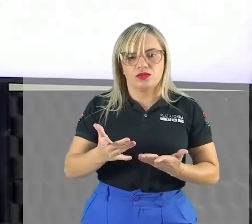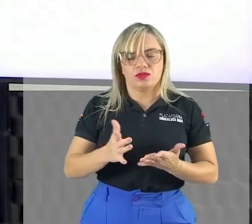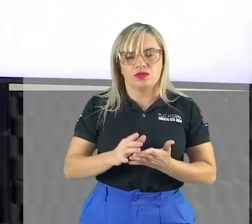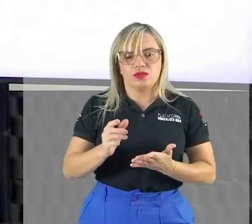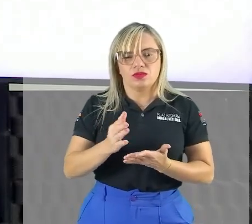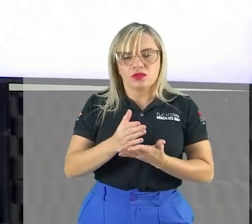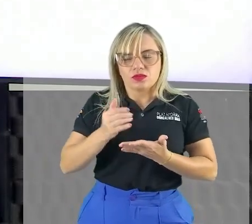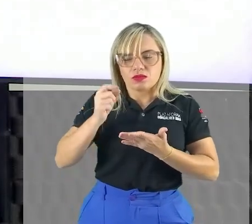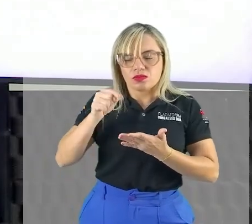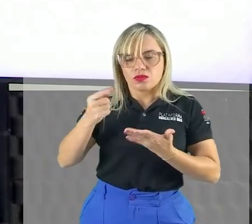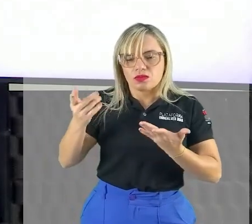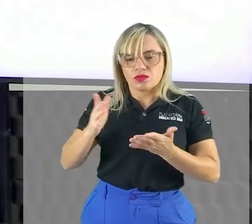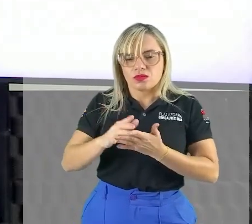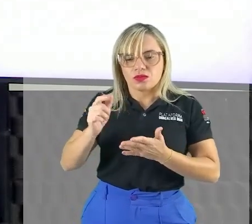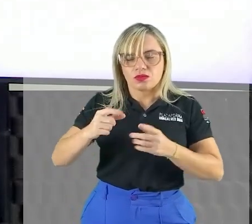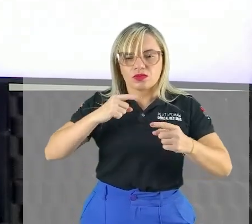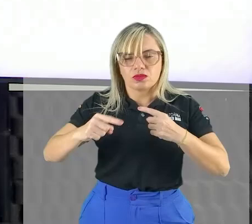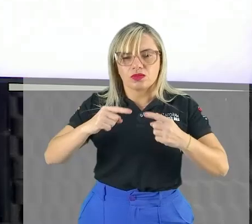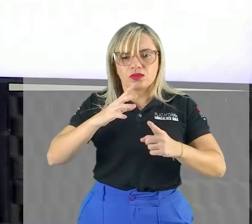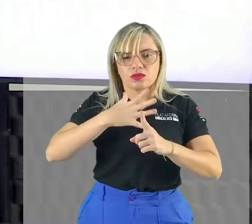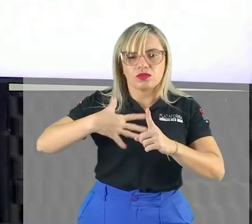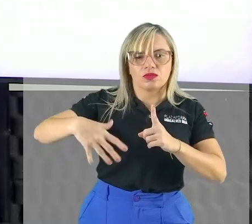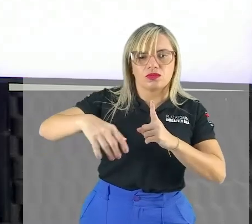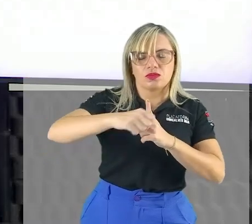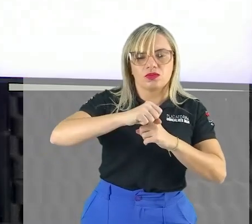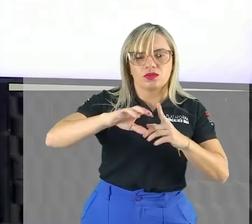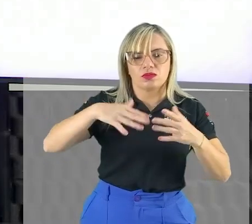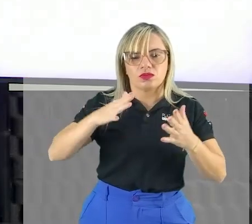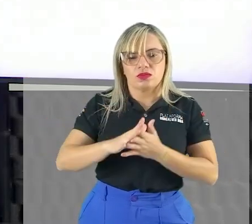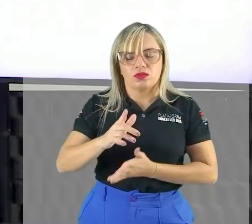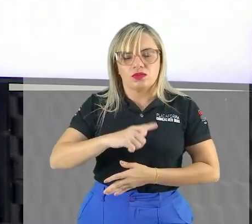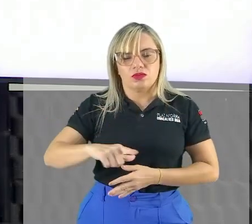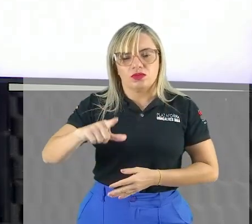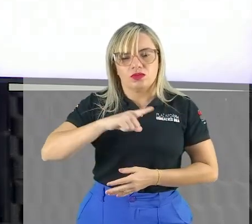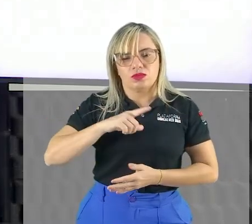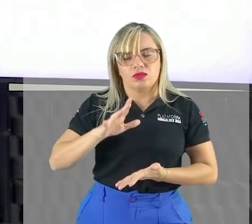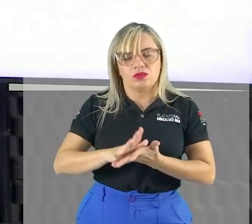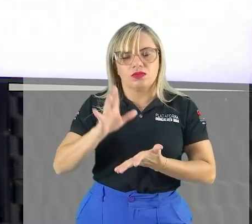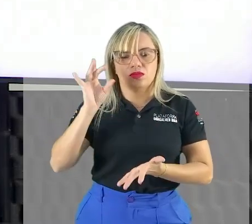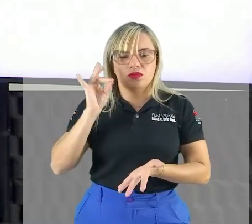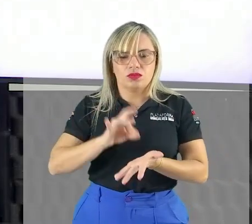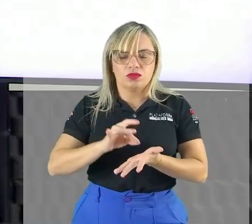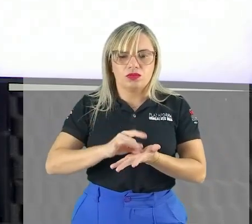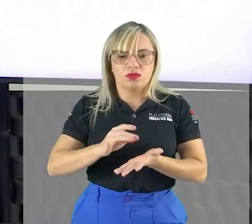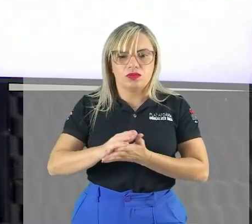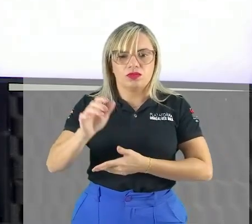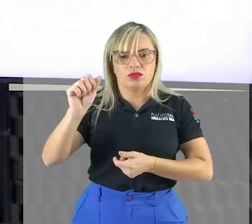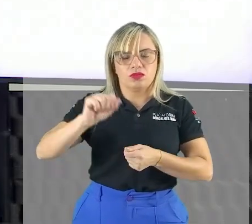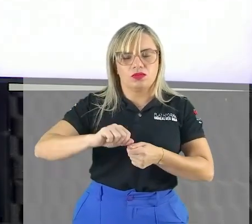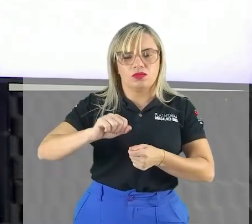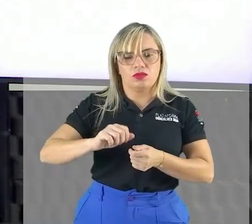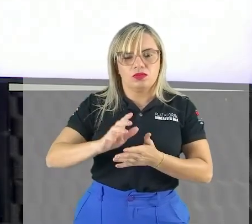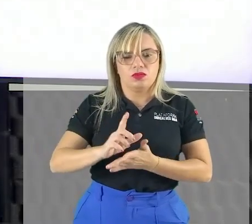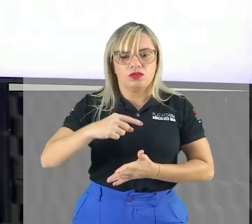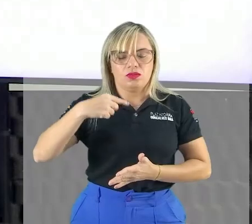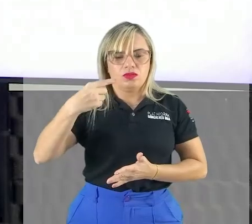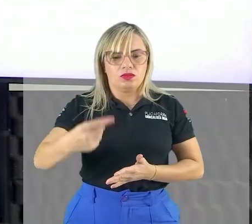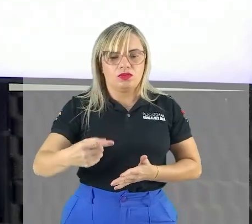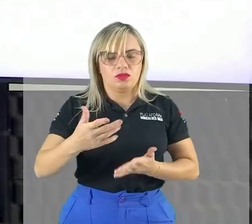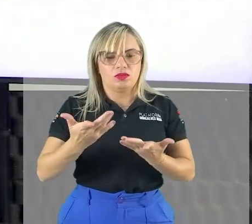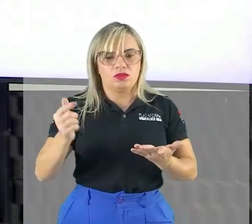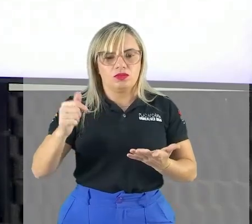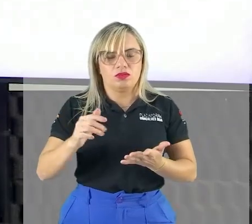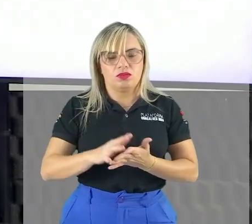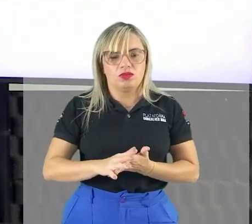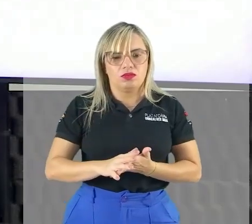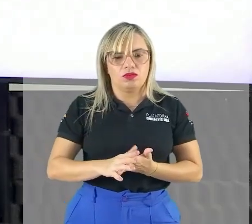apreço, seja político, social. Um que possuía, de fato, o fazer e o outro o de